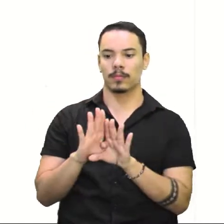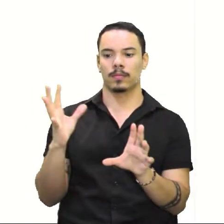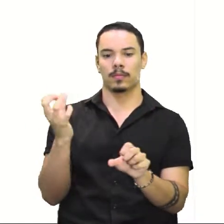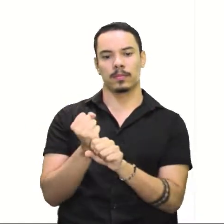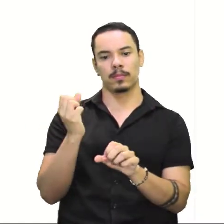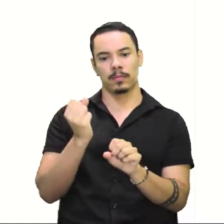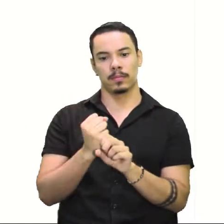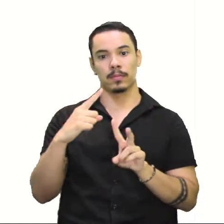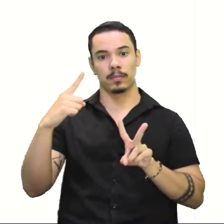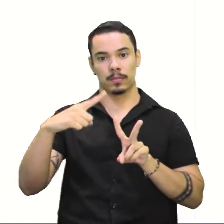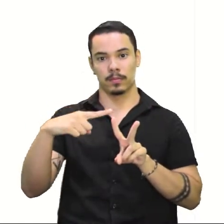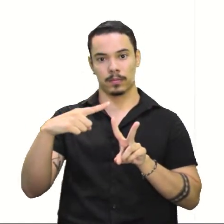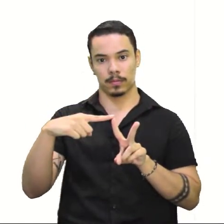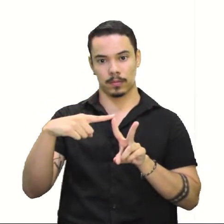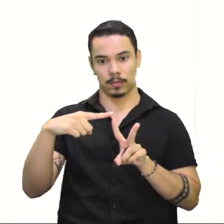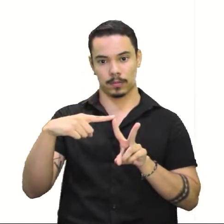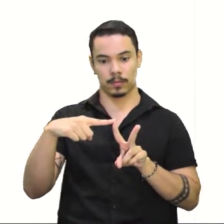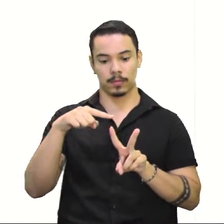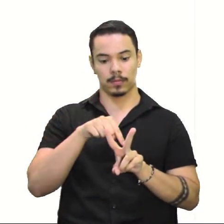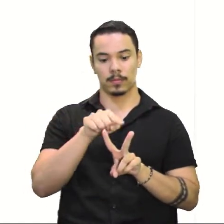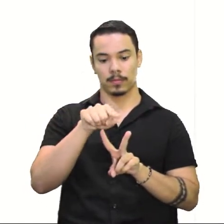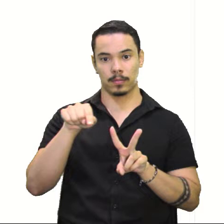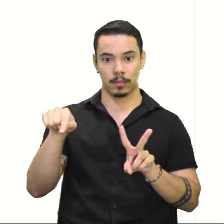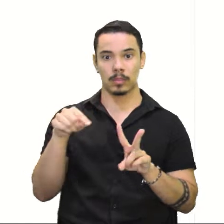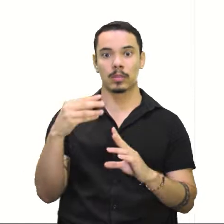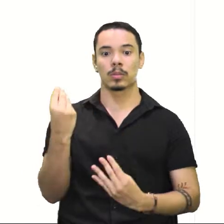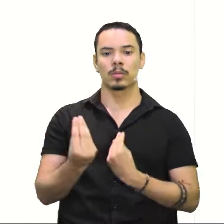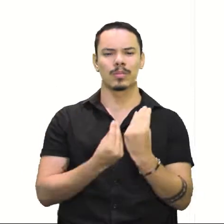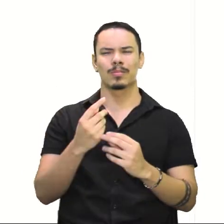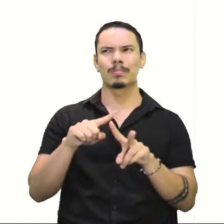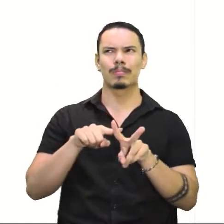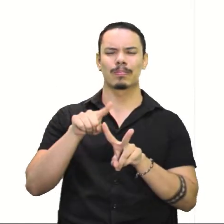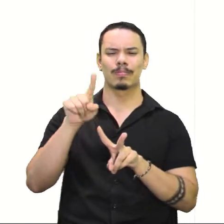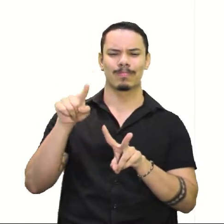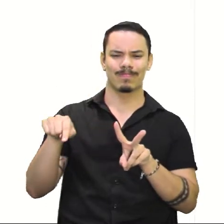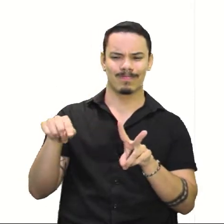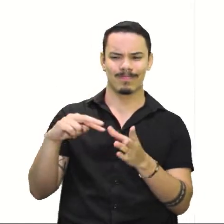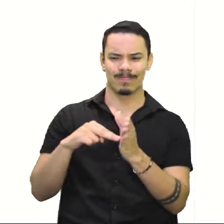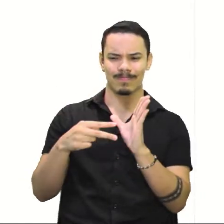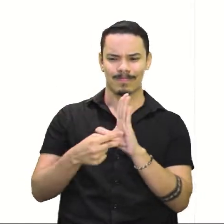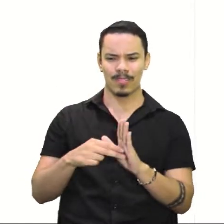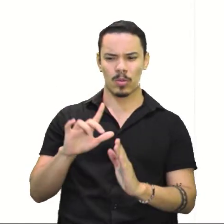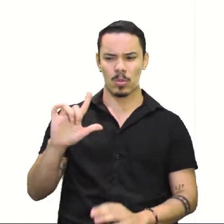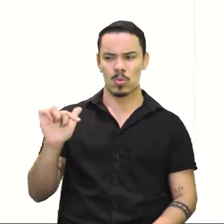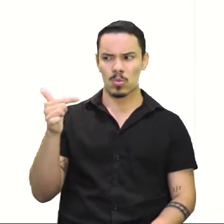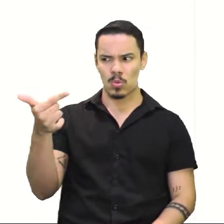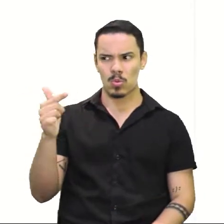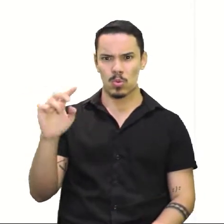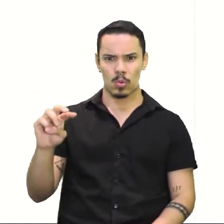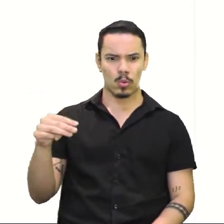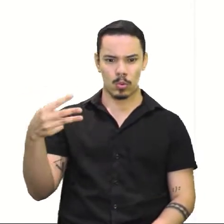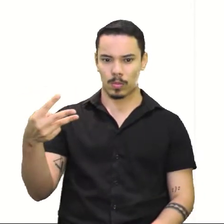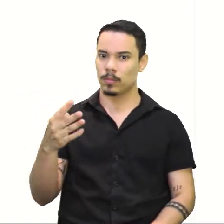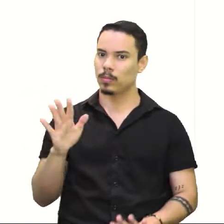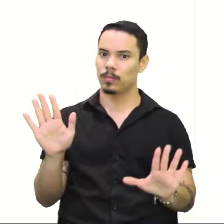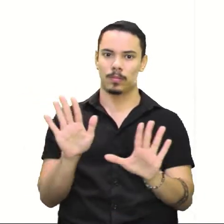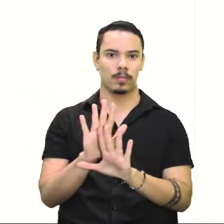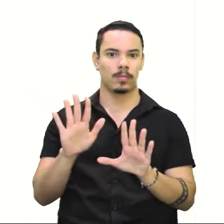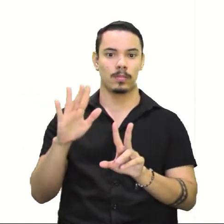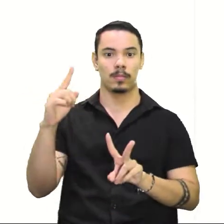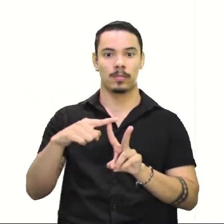de polinômios. Aí eles falam, mas a raiz não é aquela raiz quadrada, a raiz cúbica? Não. Aquilo